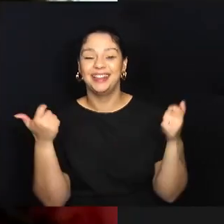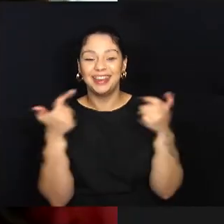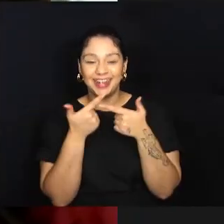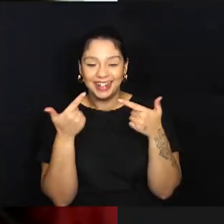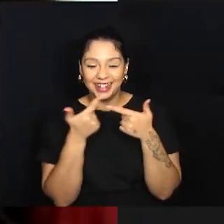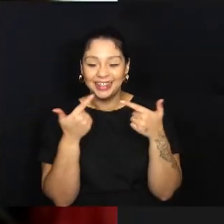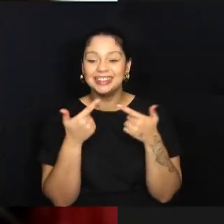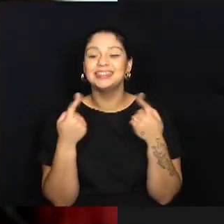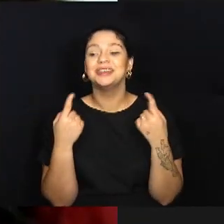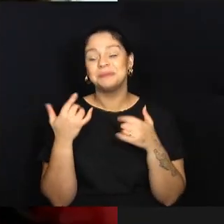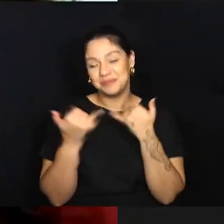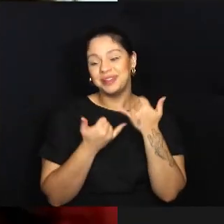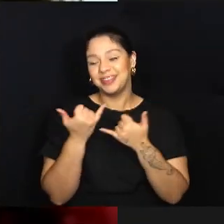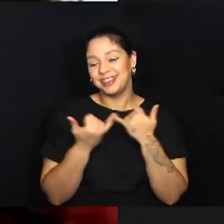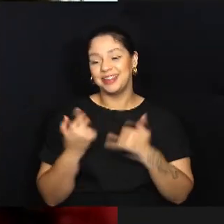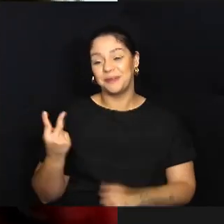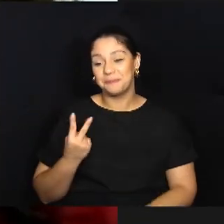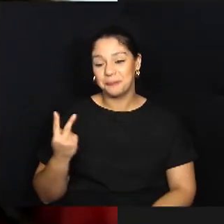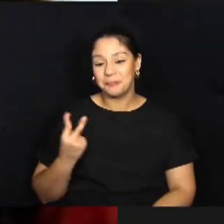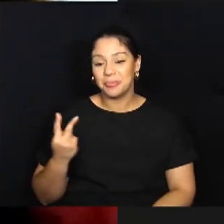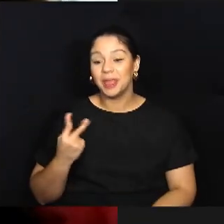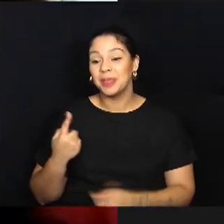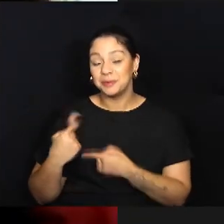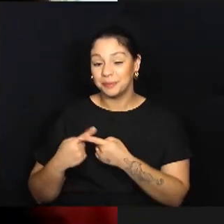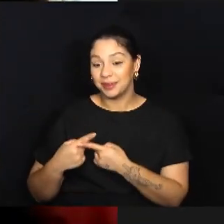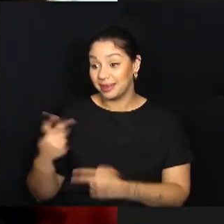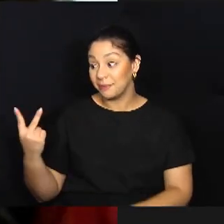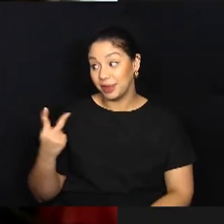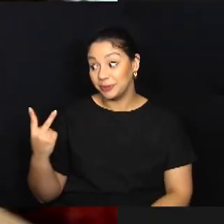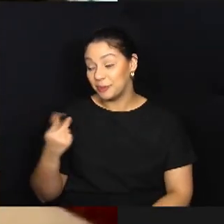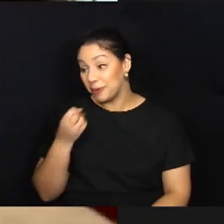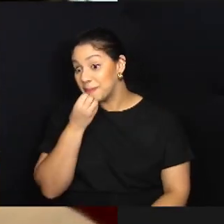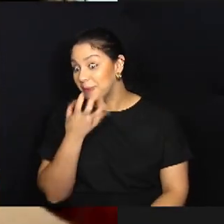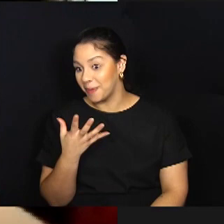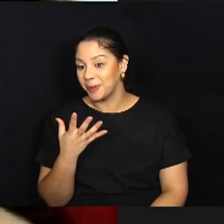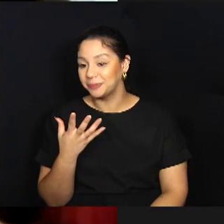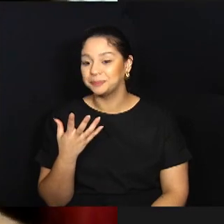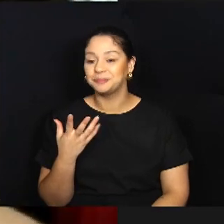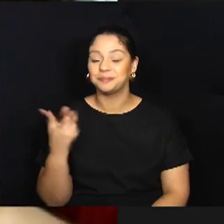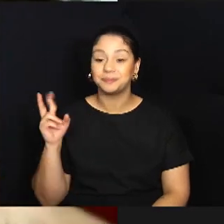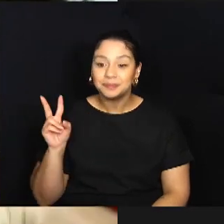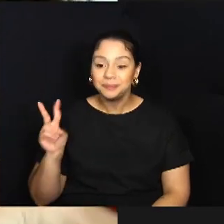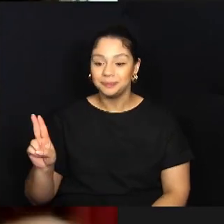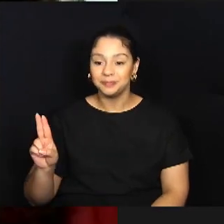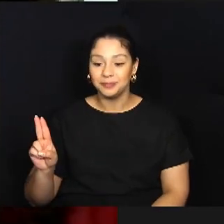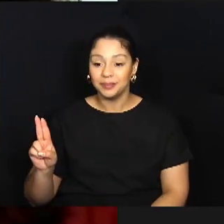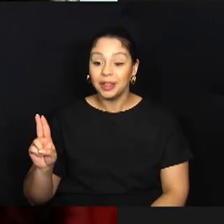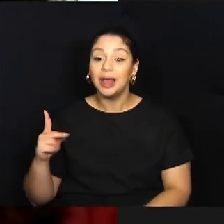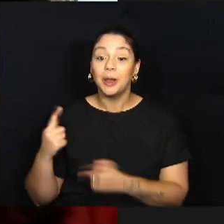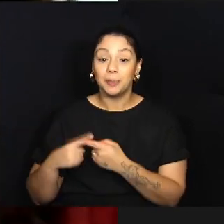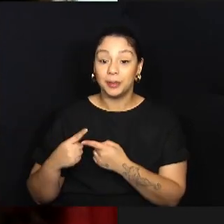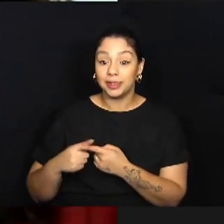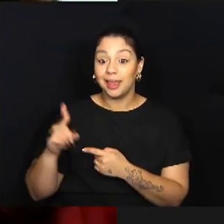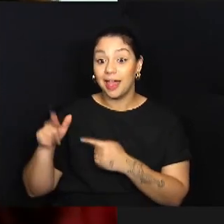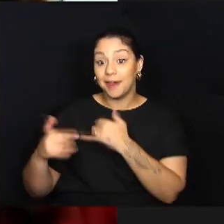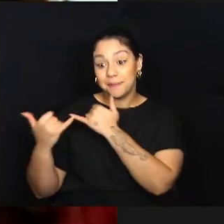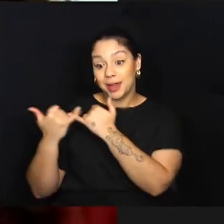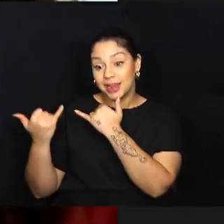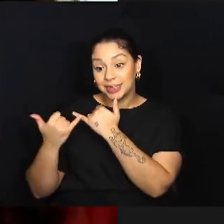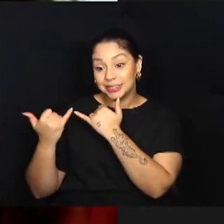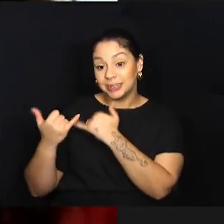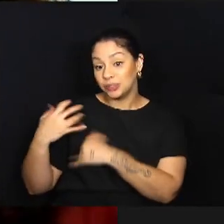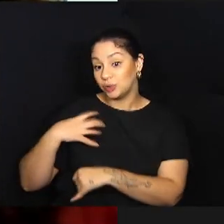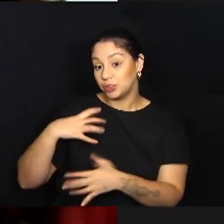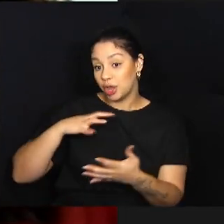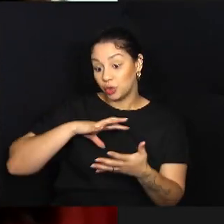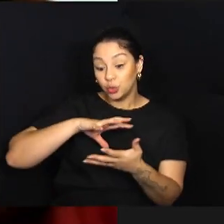acho, a gente brinca entre nós, que a gente forma uma dupla muito boa. Porque nós somos parecidos, acho que na maneira de ver o